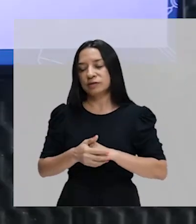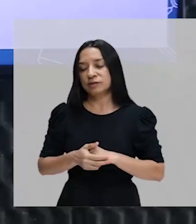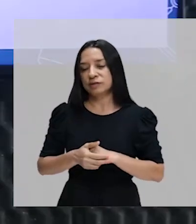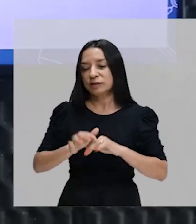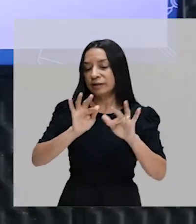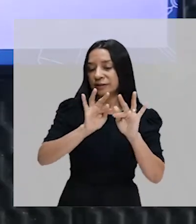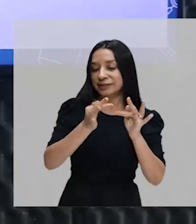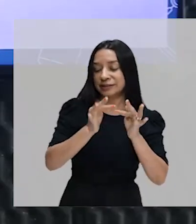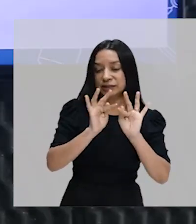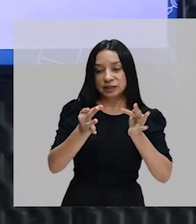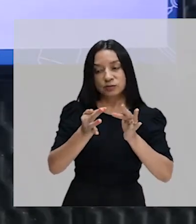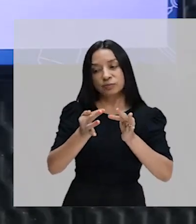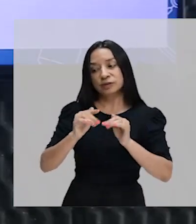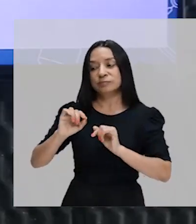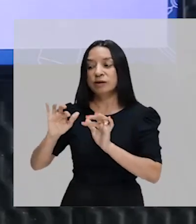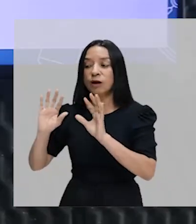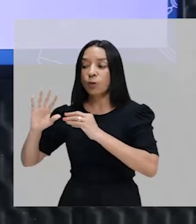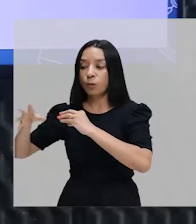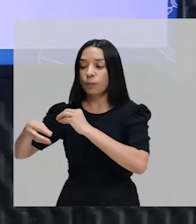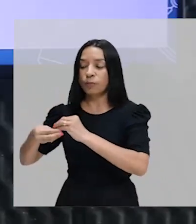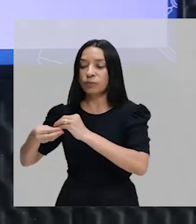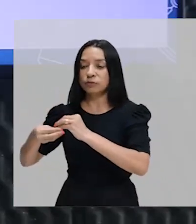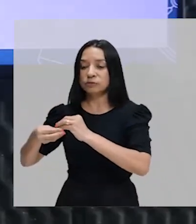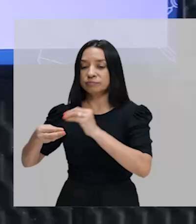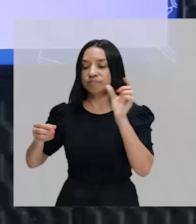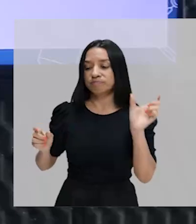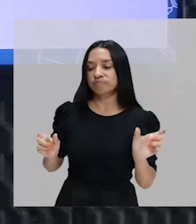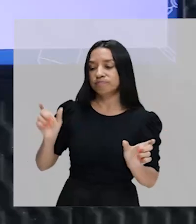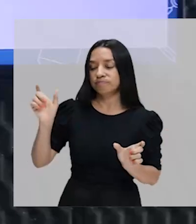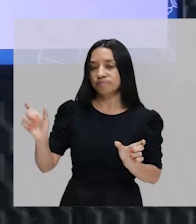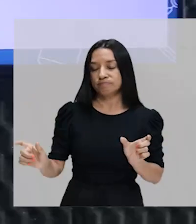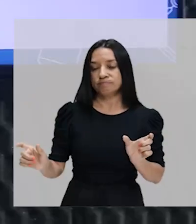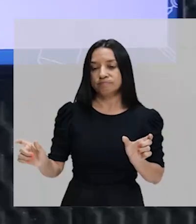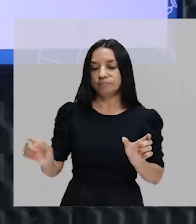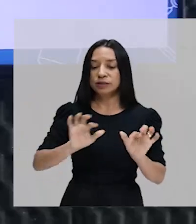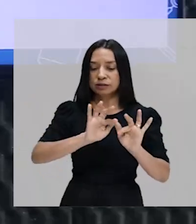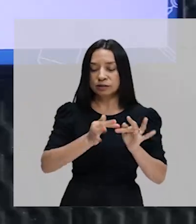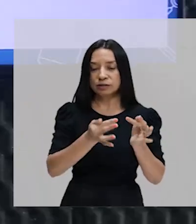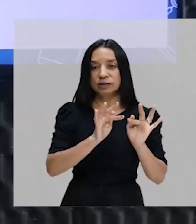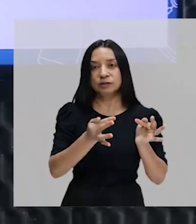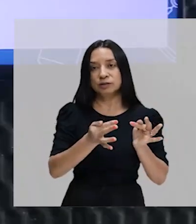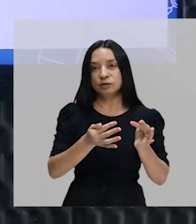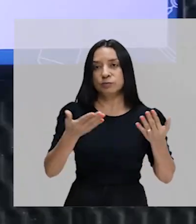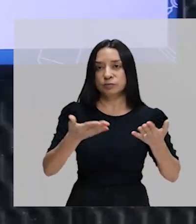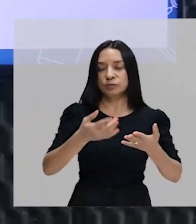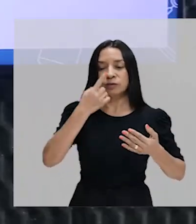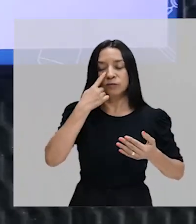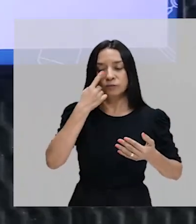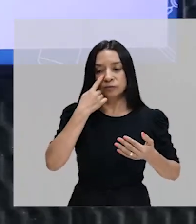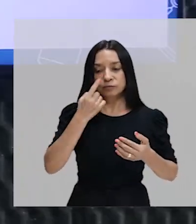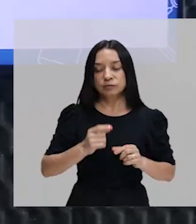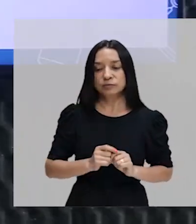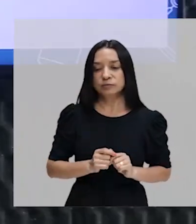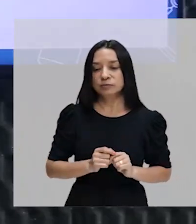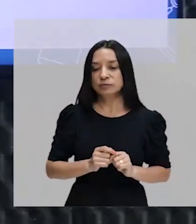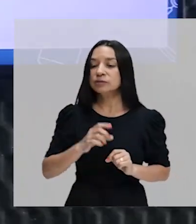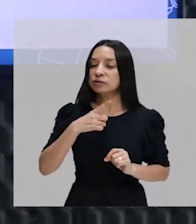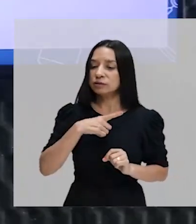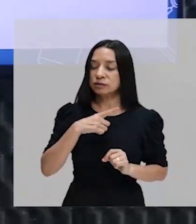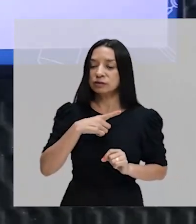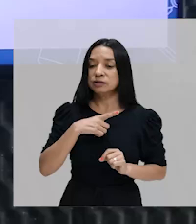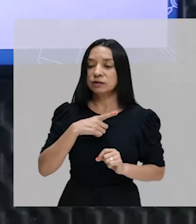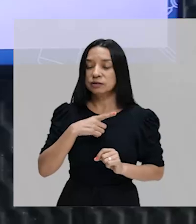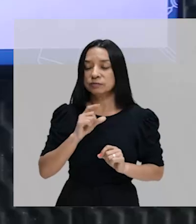periódica simples, para dízima periódica composta? Lá na simples, né, a gente acabou de ver que só